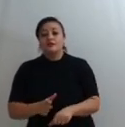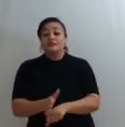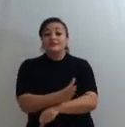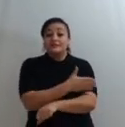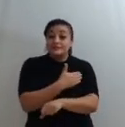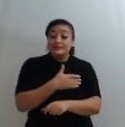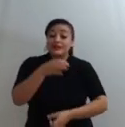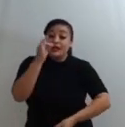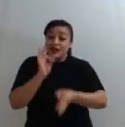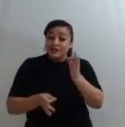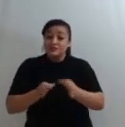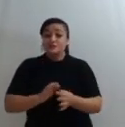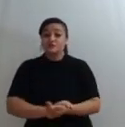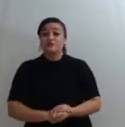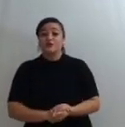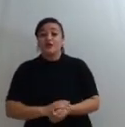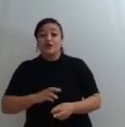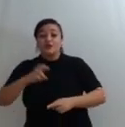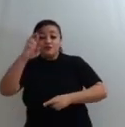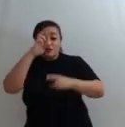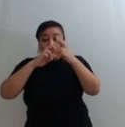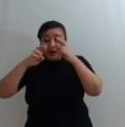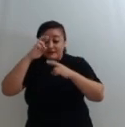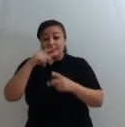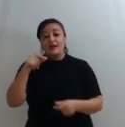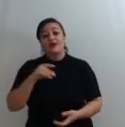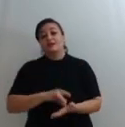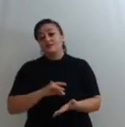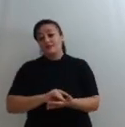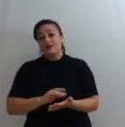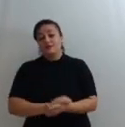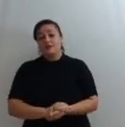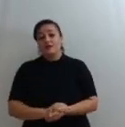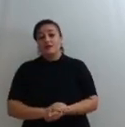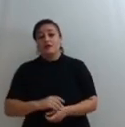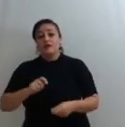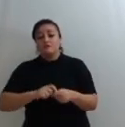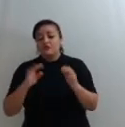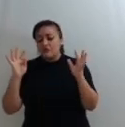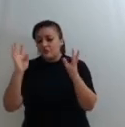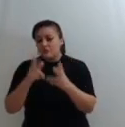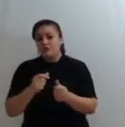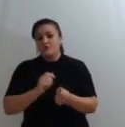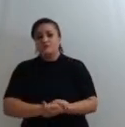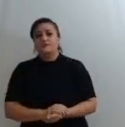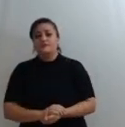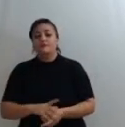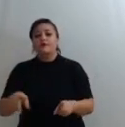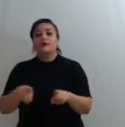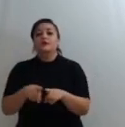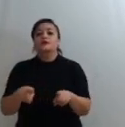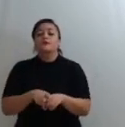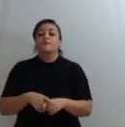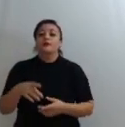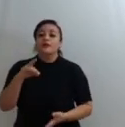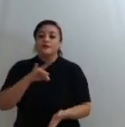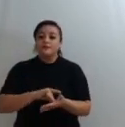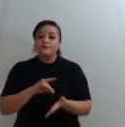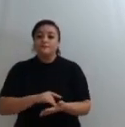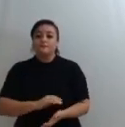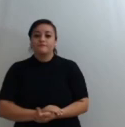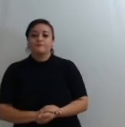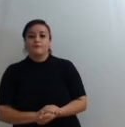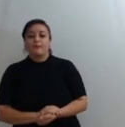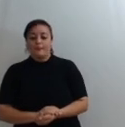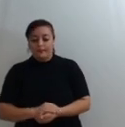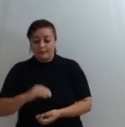execução penal uma análise subjetiva, né, da execução como um todo. E aí, inclusive, pelo próprio fato, né, que